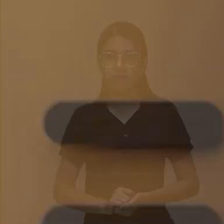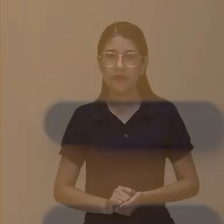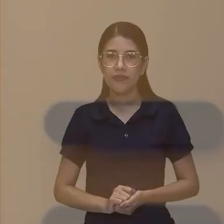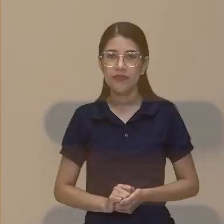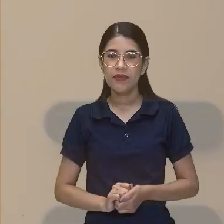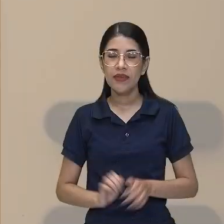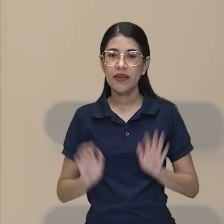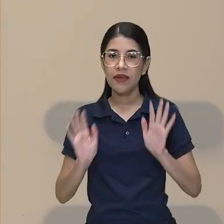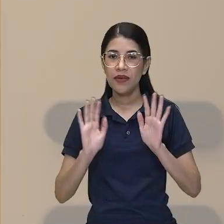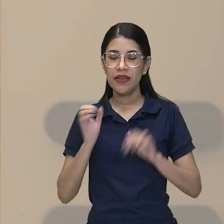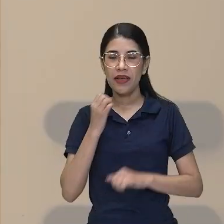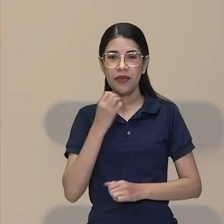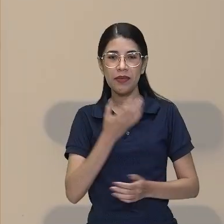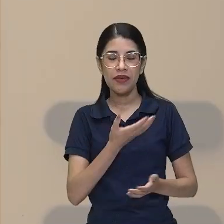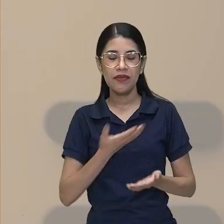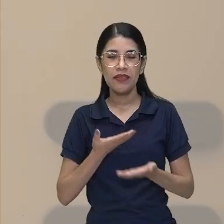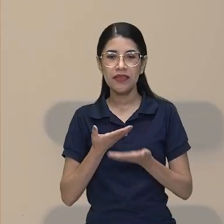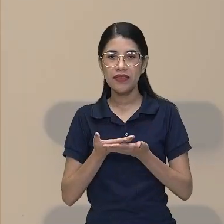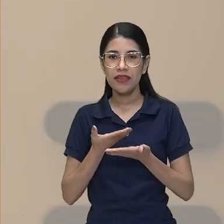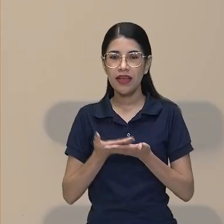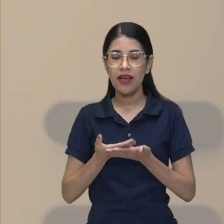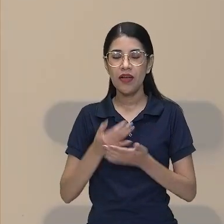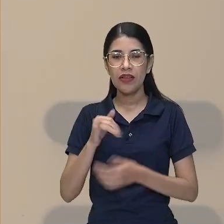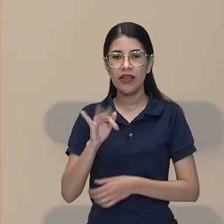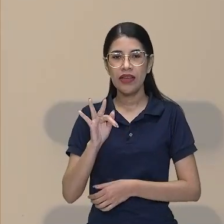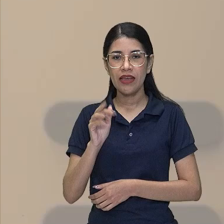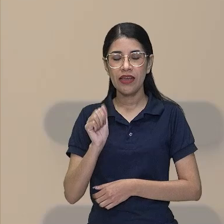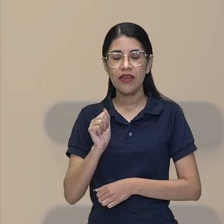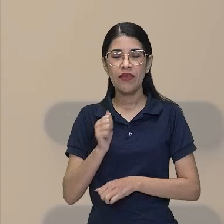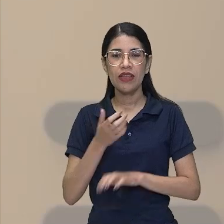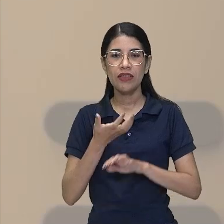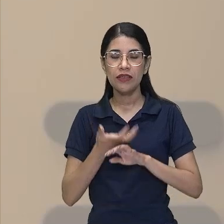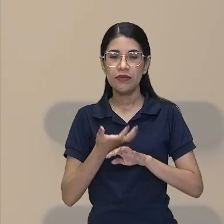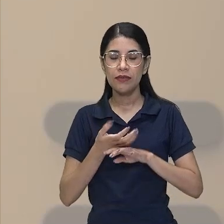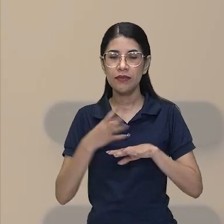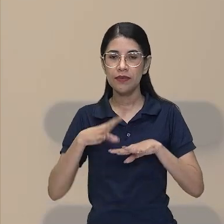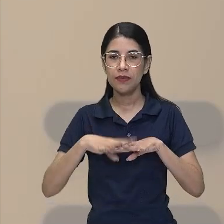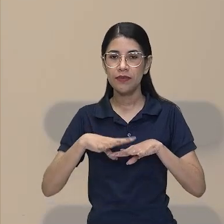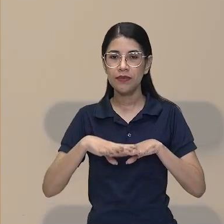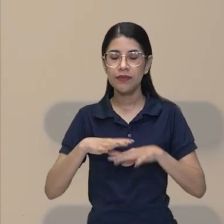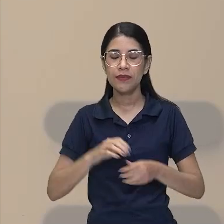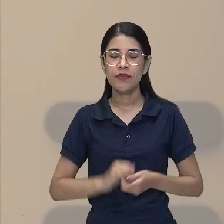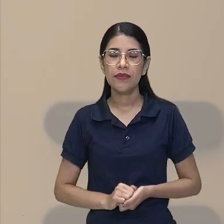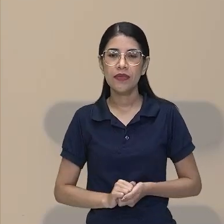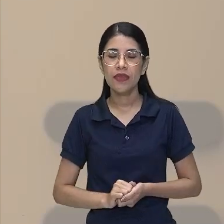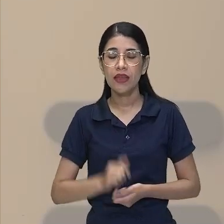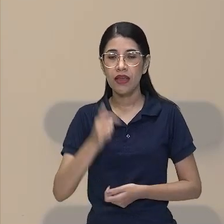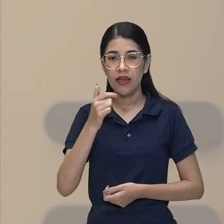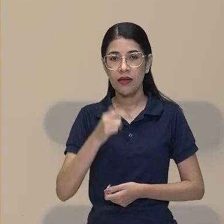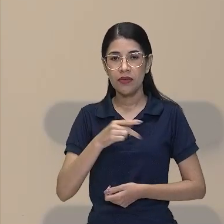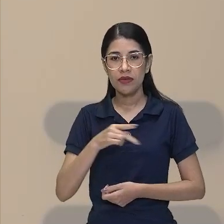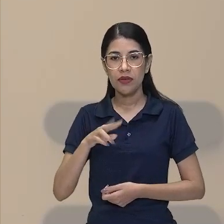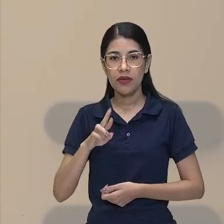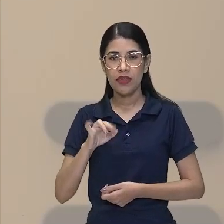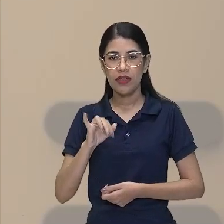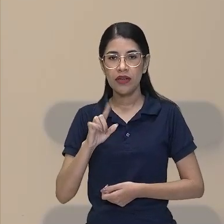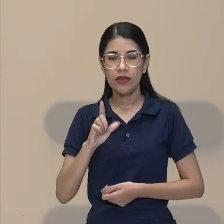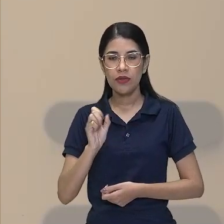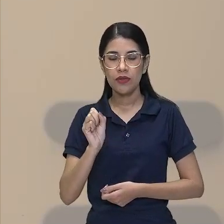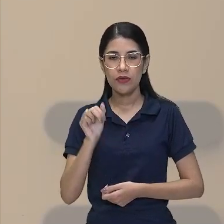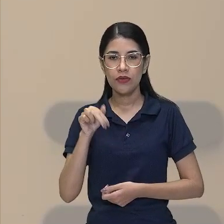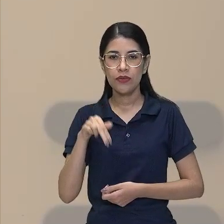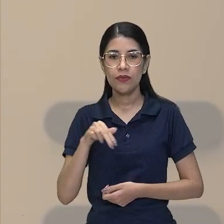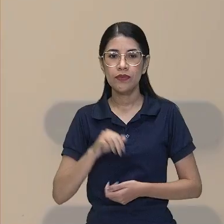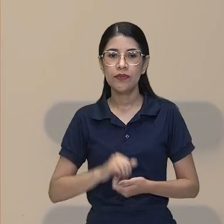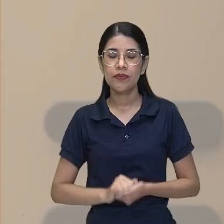Olá, seja bem-vindo a mais uma aula aqui da IFA de Matemática. Eu sou o professor Hilner, sou professor de Matemática e nós